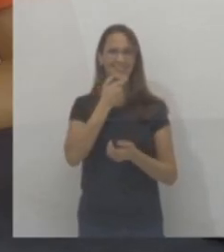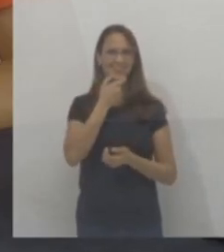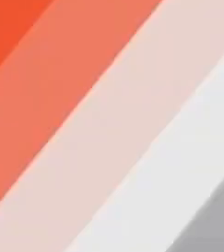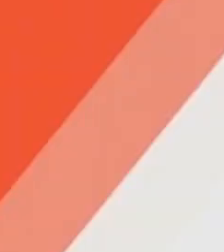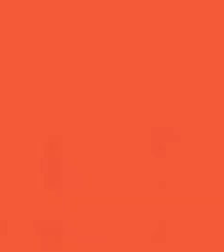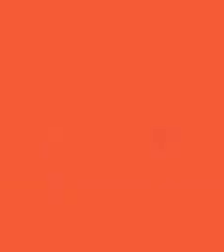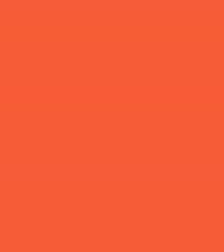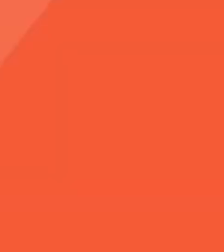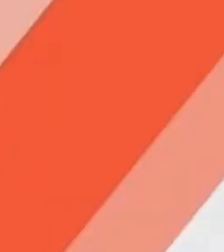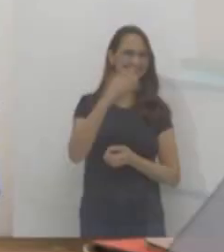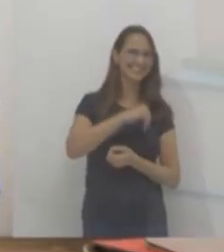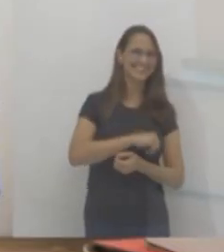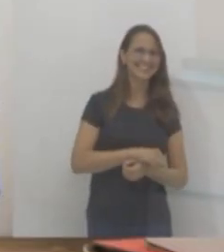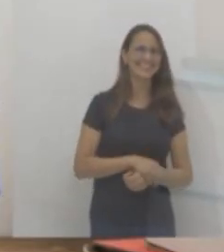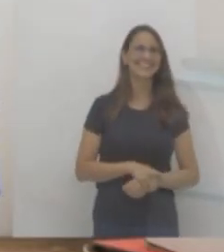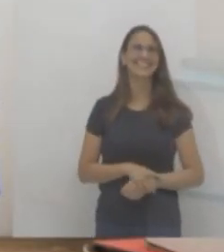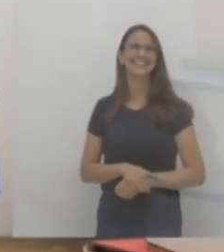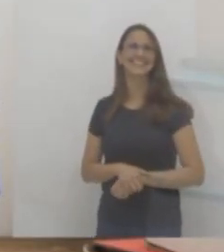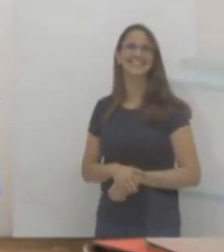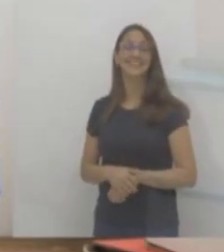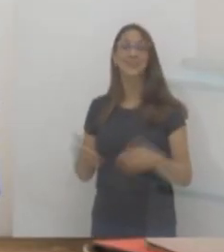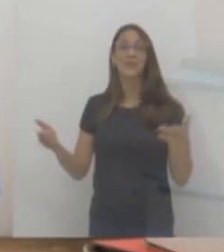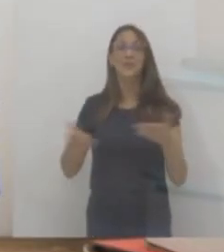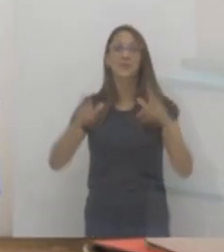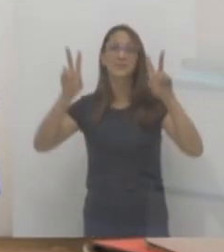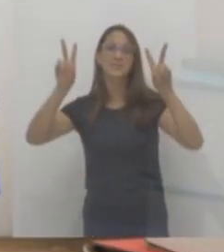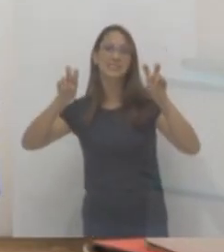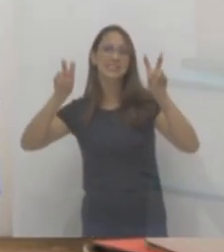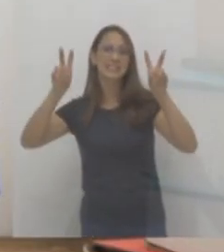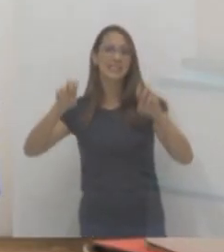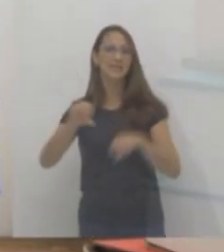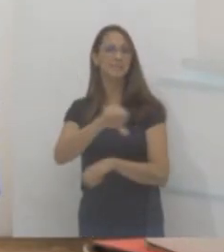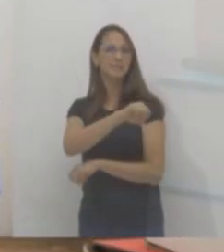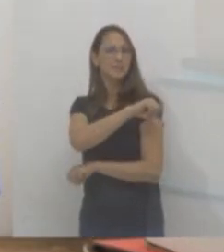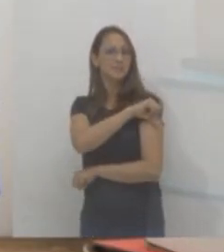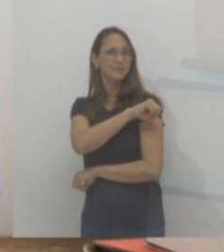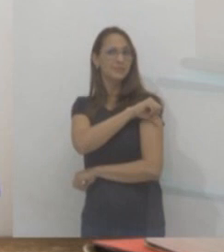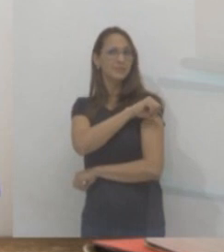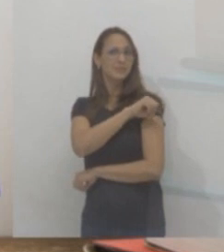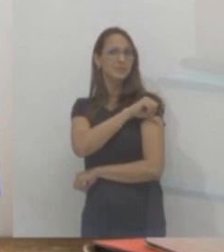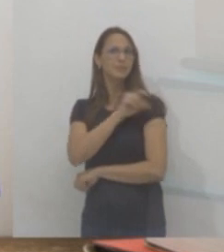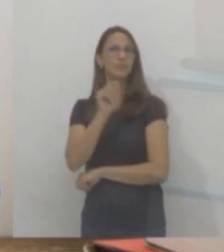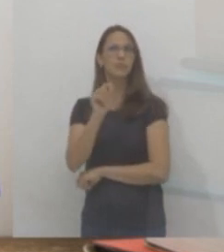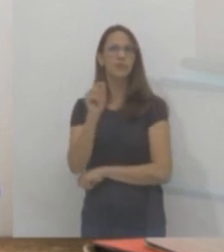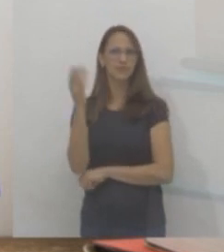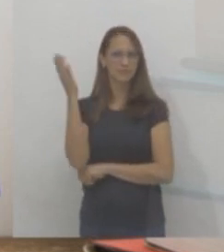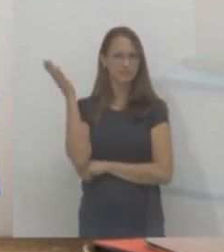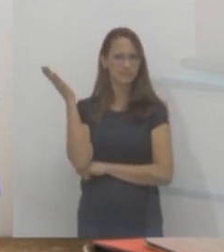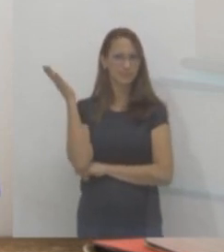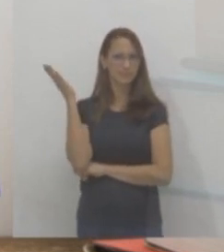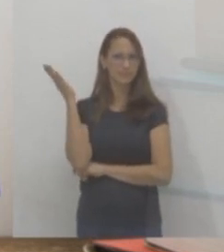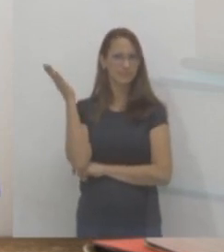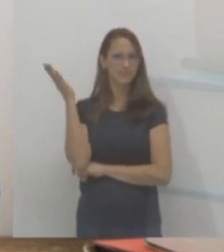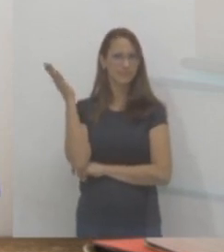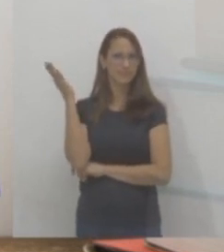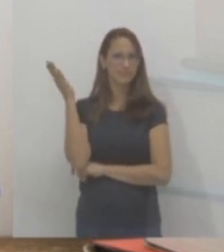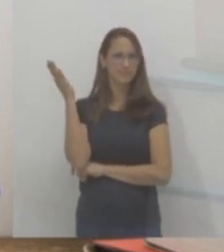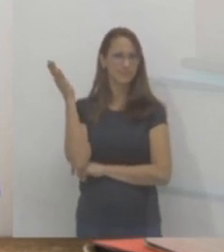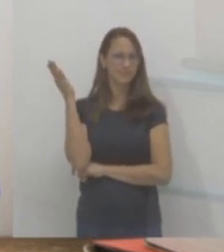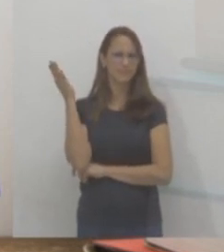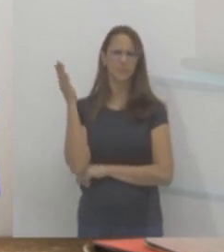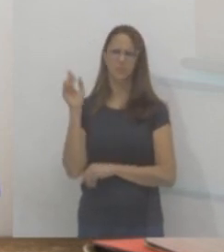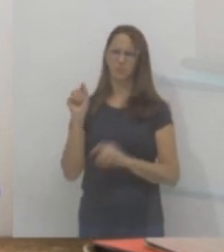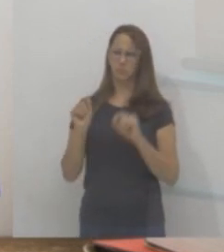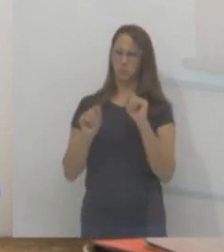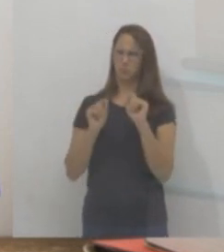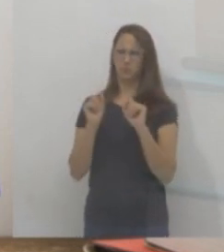comigo. O assunto de hoje, para o 9º ano, é a First Conditional. First Conditional. Deixa eu explicar logo o